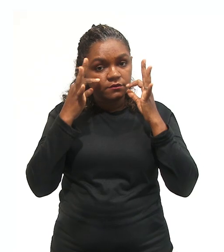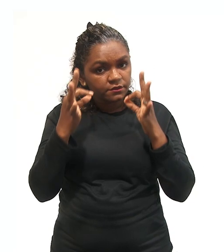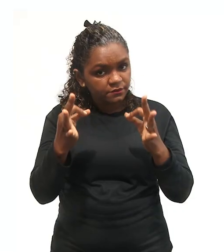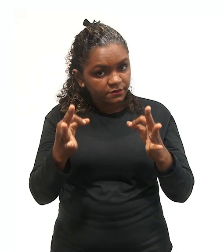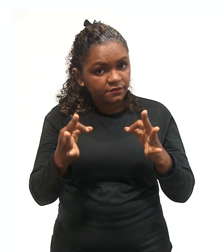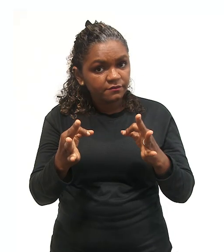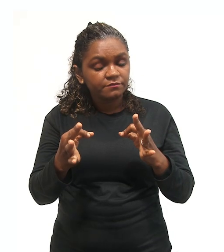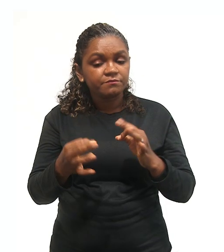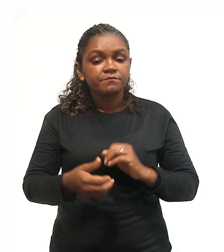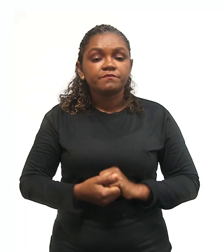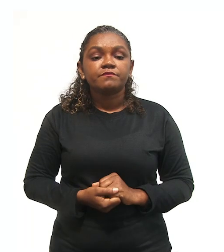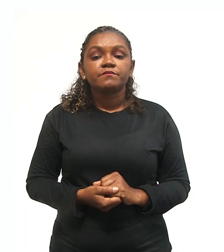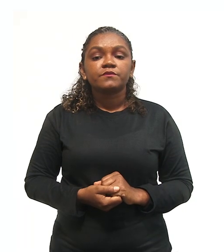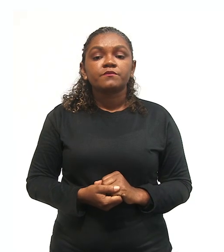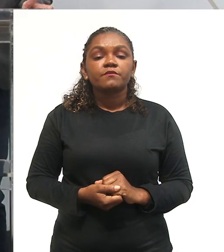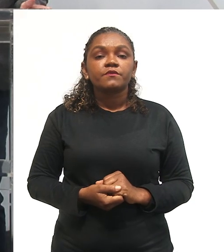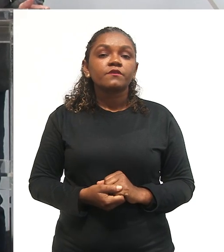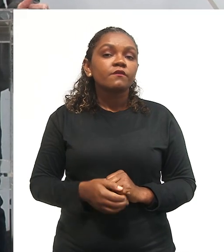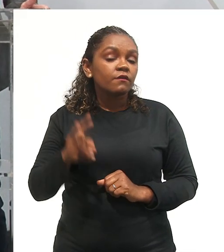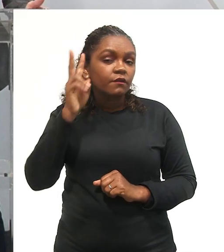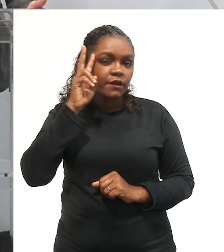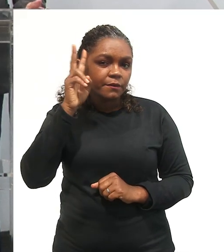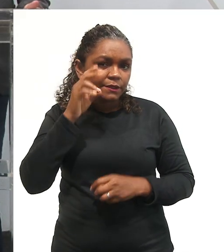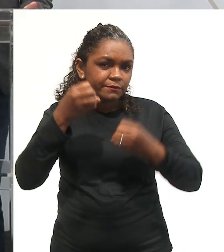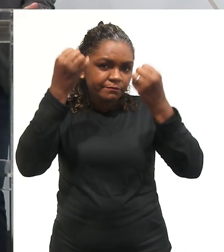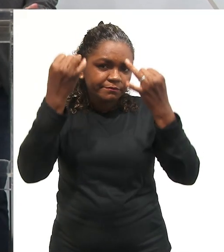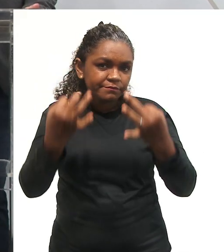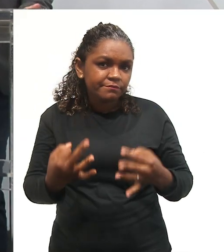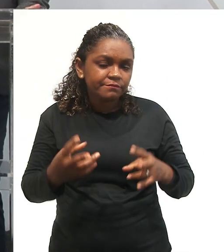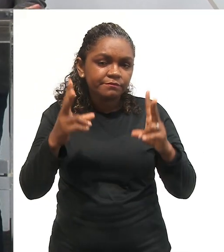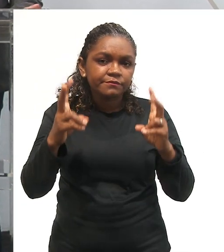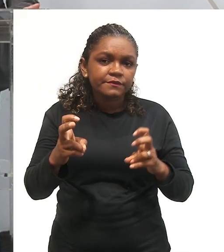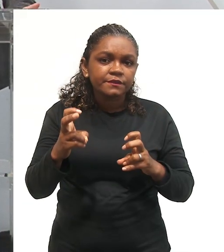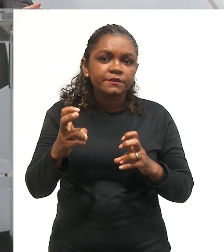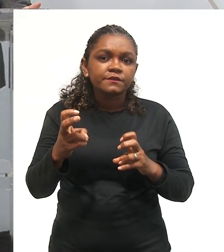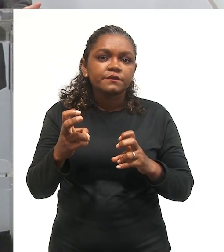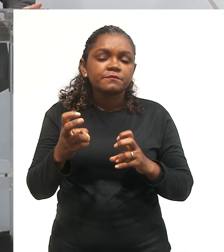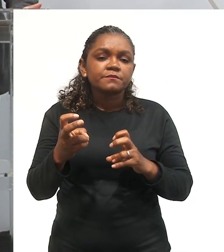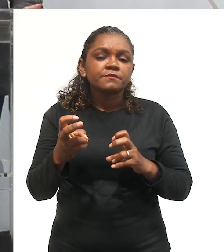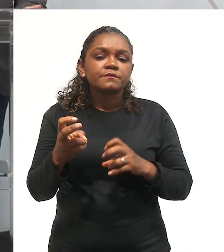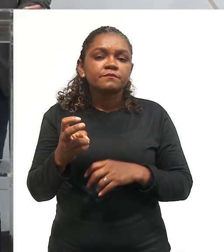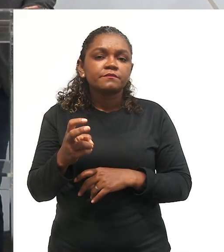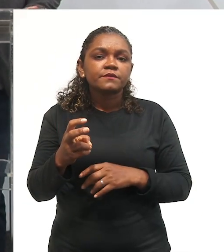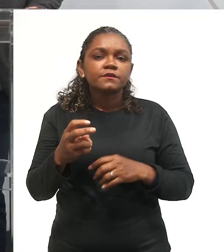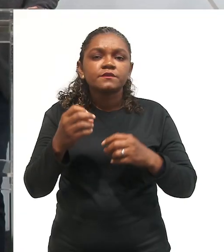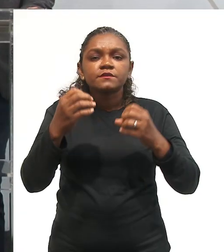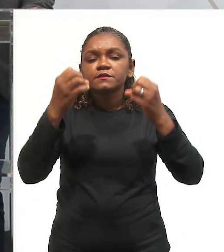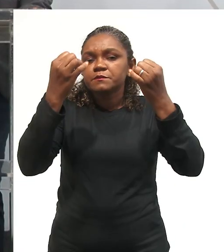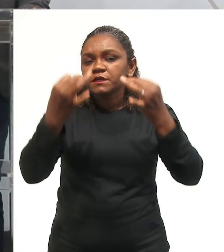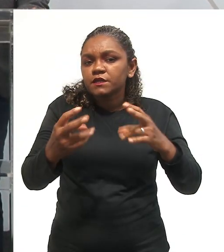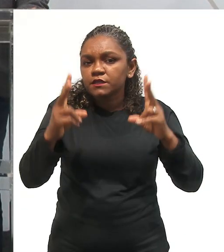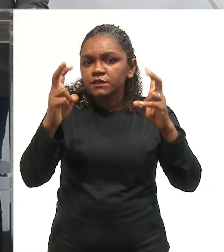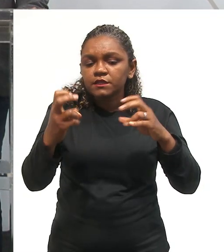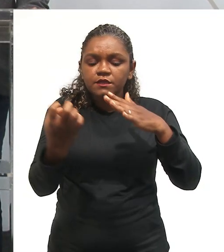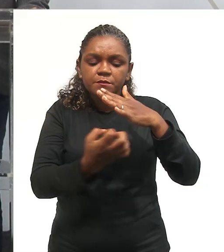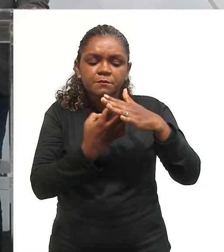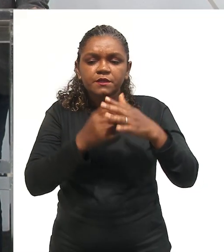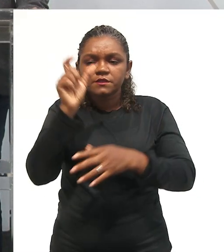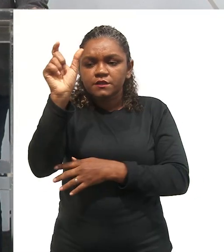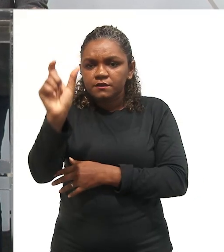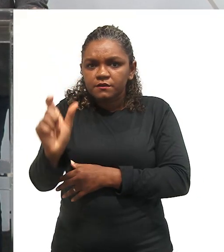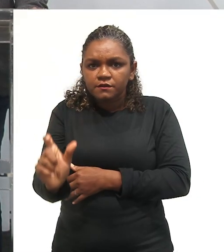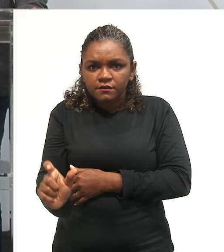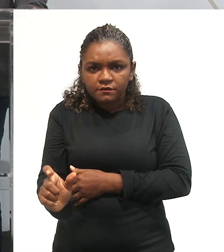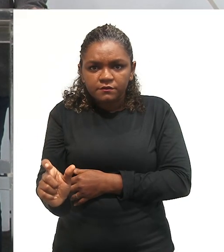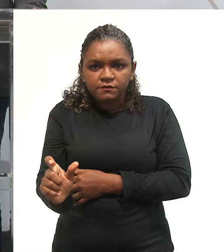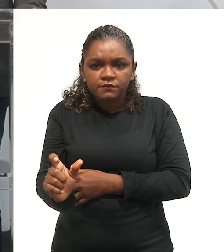a isso. Lembra que a gente conversou lá que quando estávamos falando do empresário individual, que é